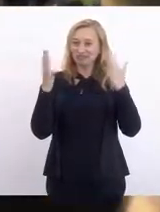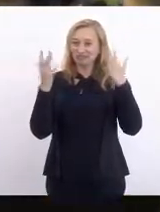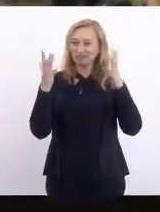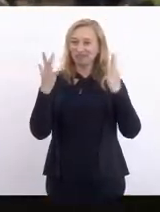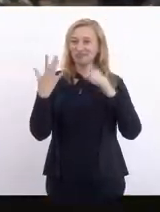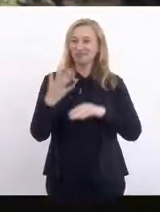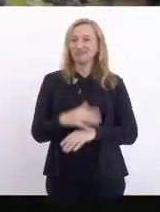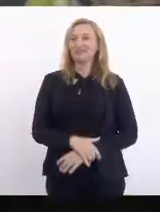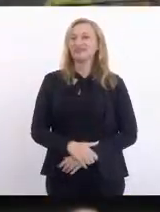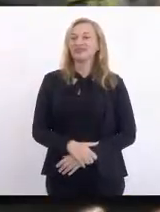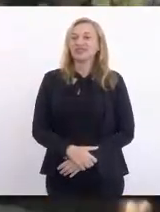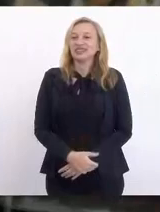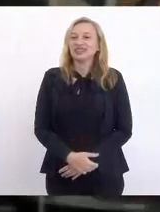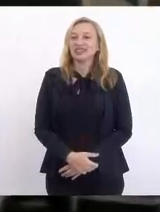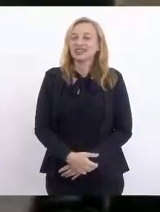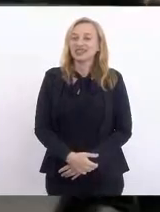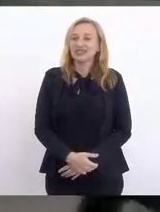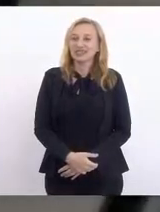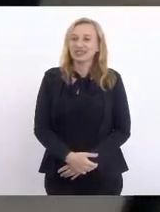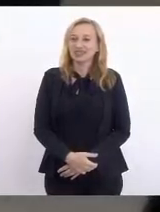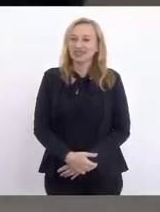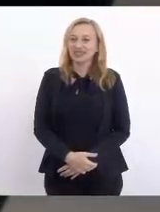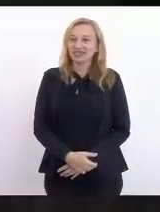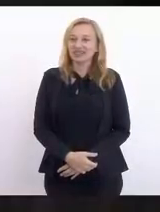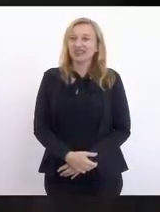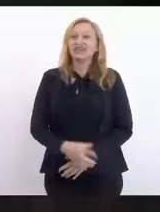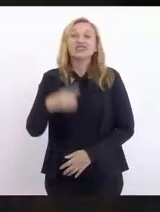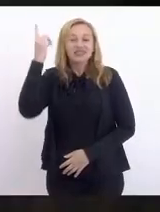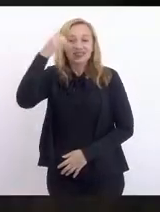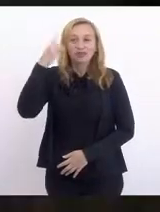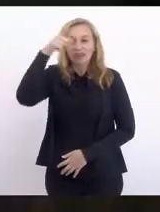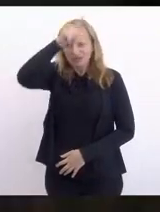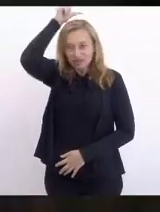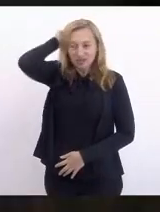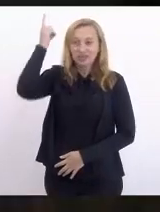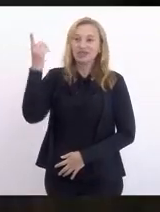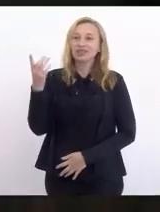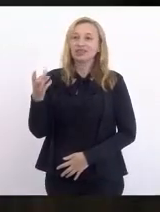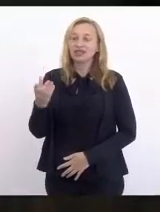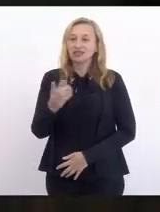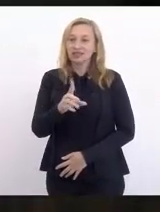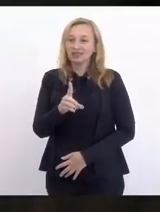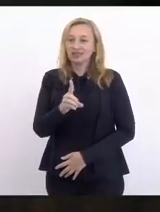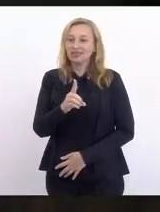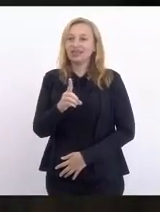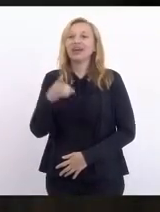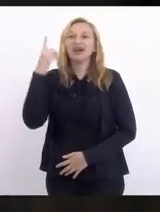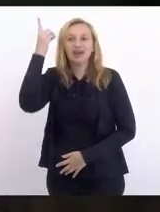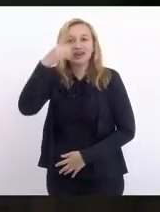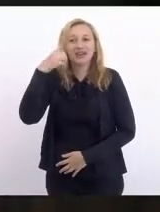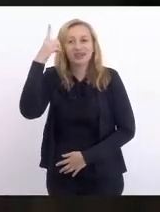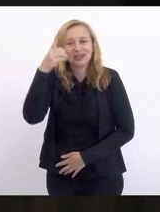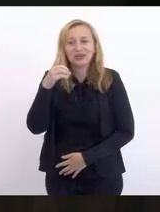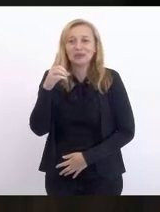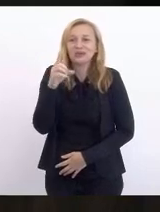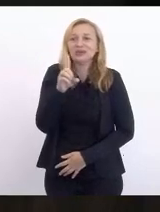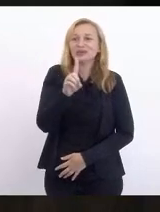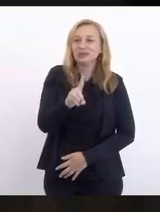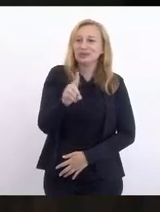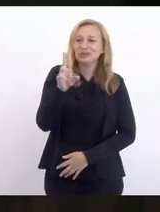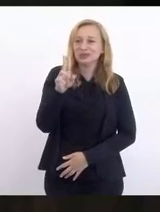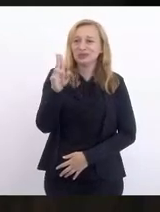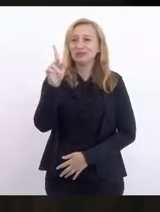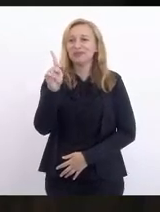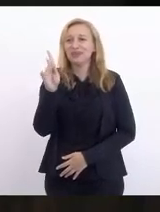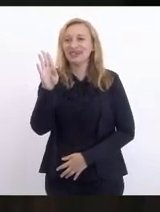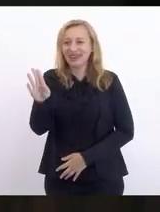irmão na verdade é o como o deputado dos Paulo é o deputado do Blade Prefeito literalmente